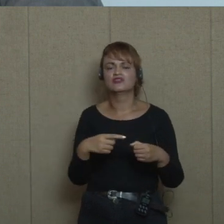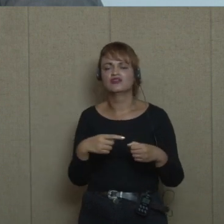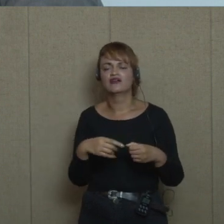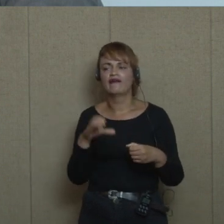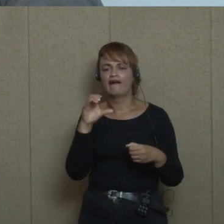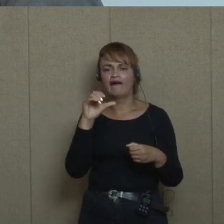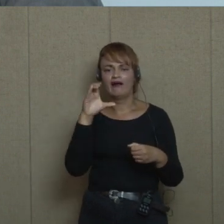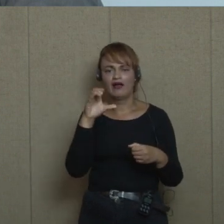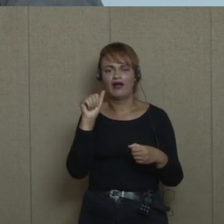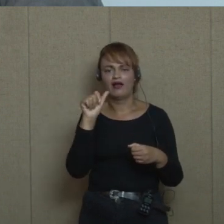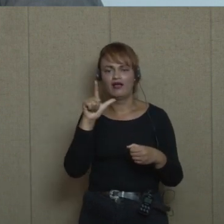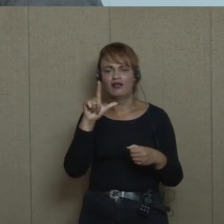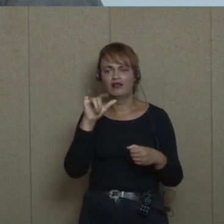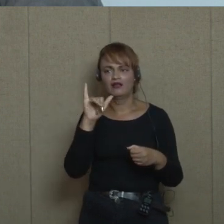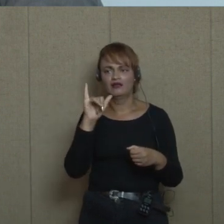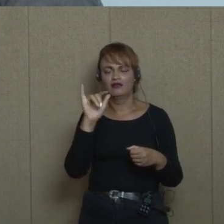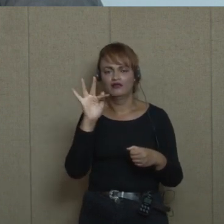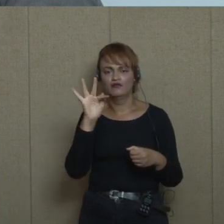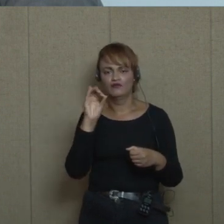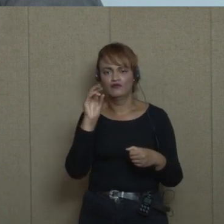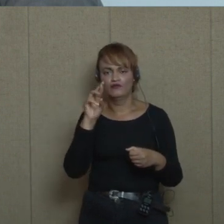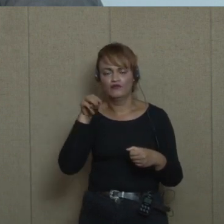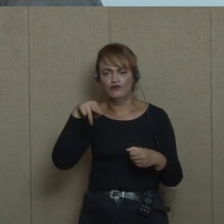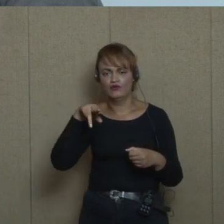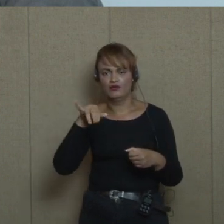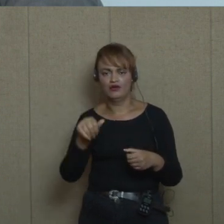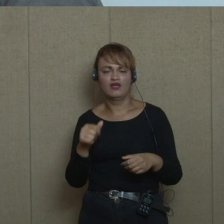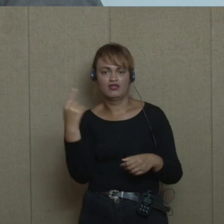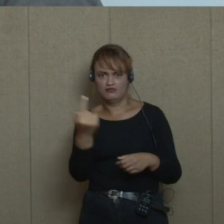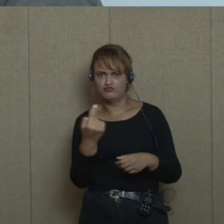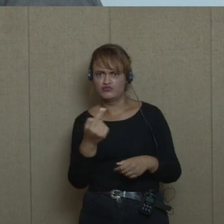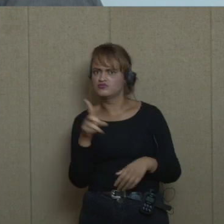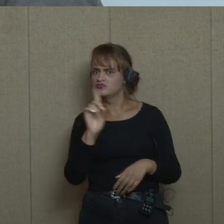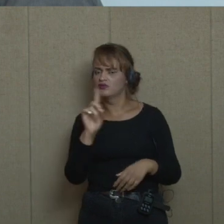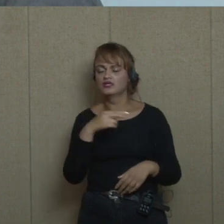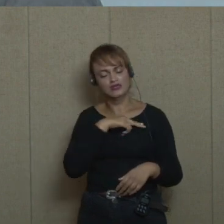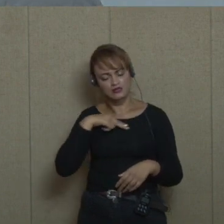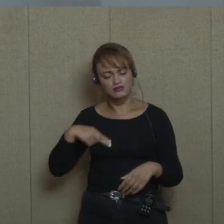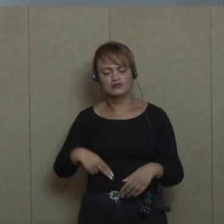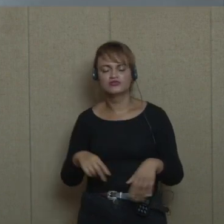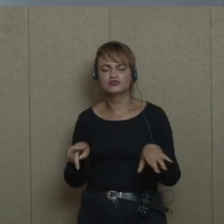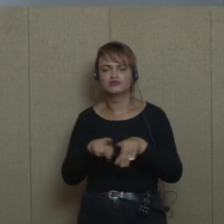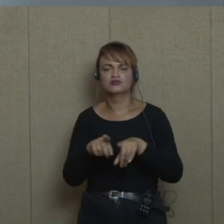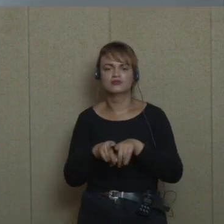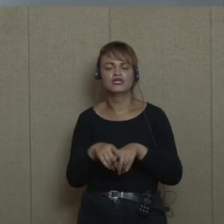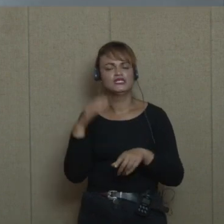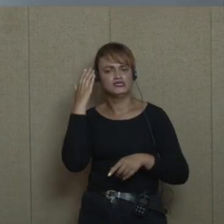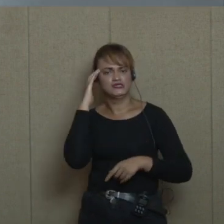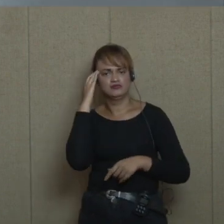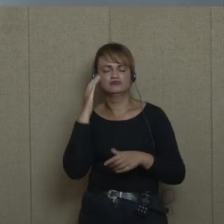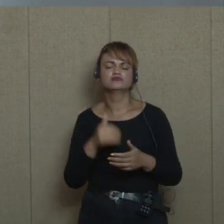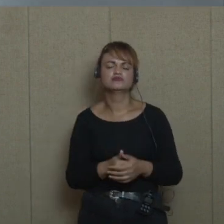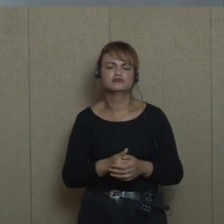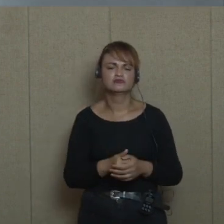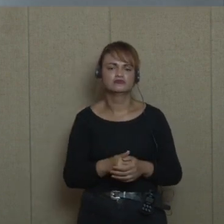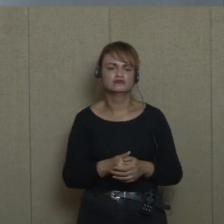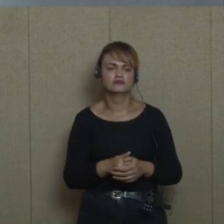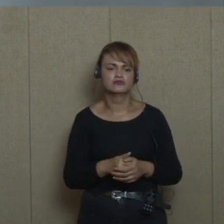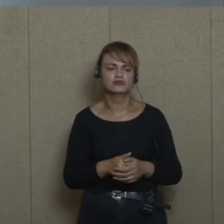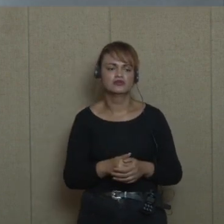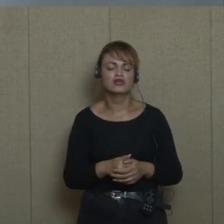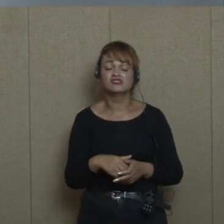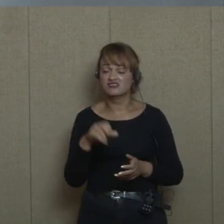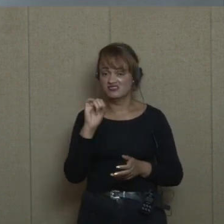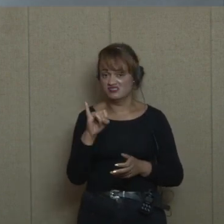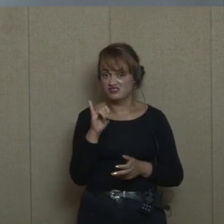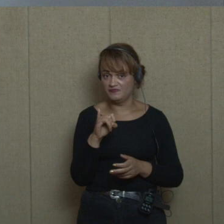as grandes empresas. Nós não estamos sozinhos ali, entendeu? E a China? A China entendeu. Se